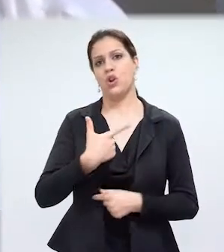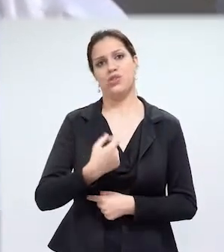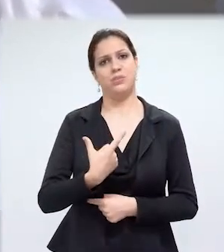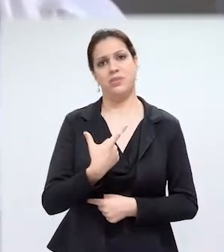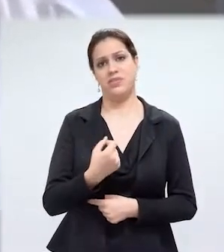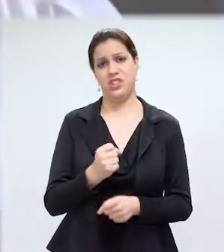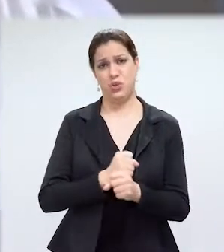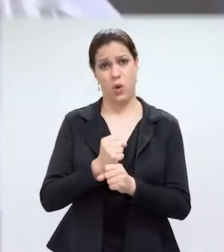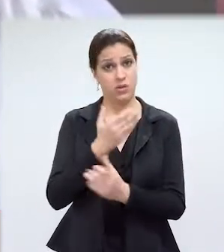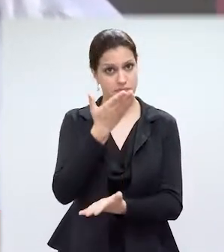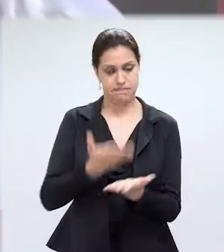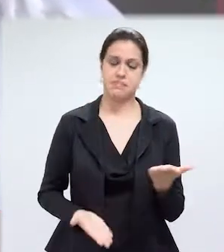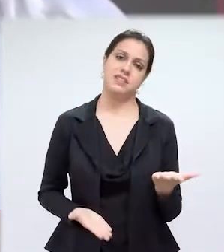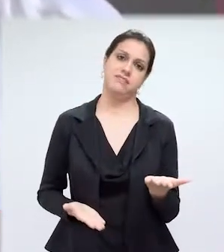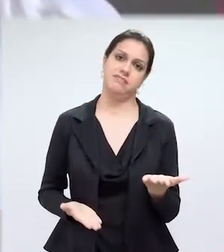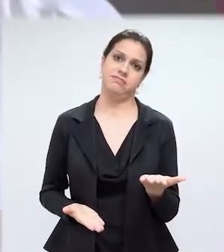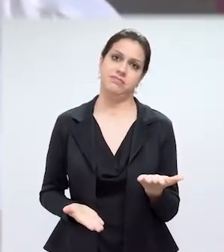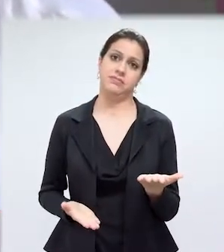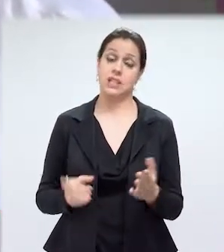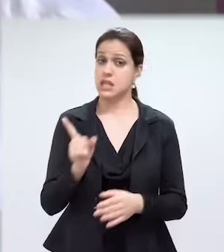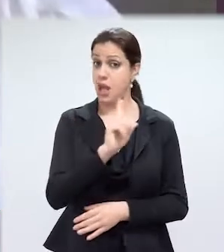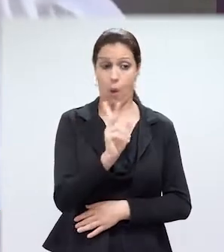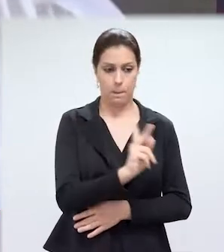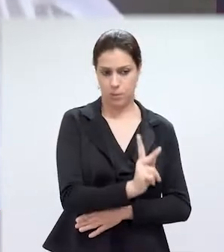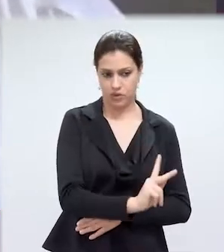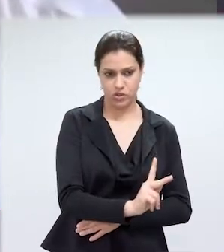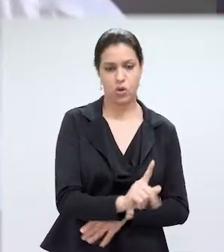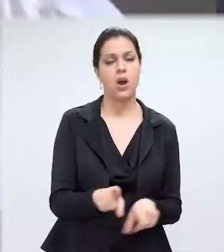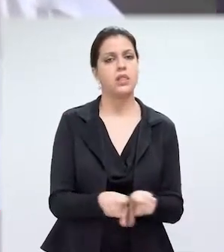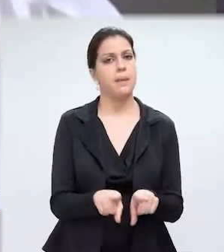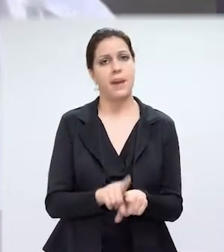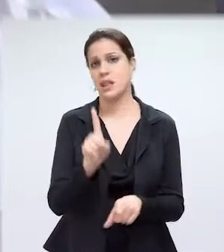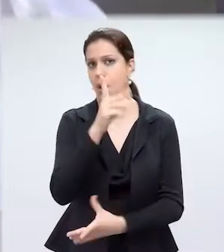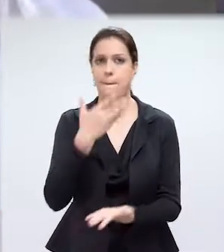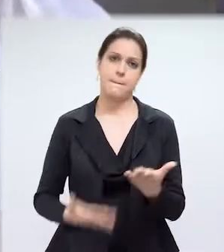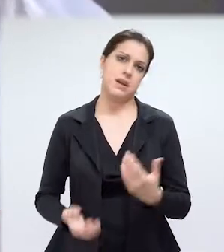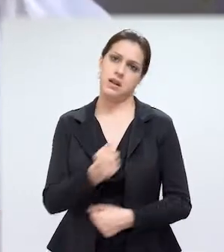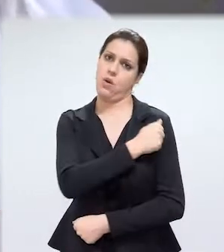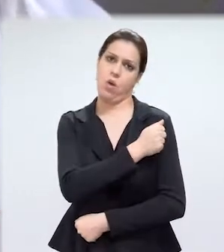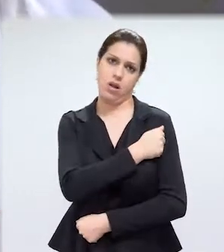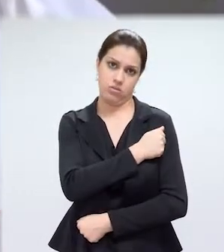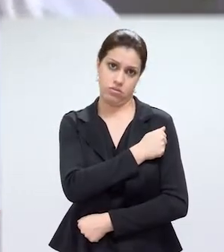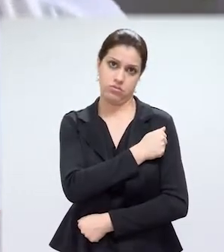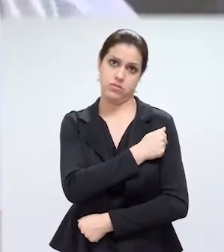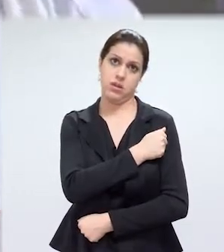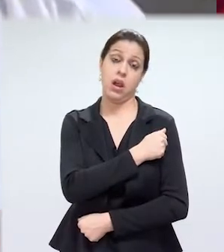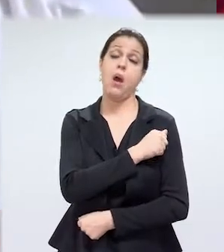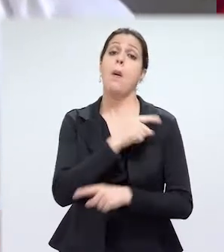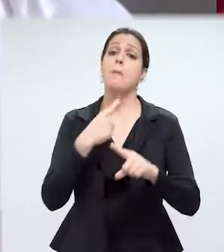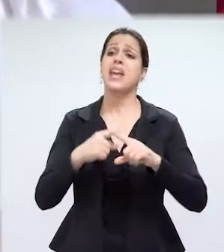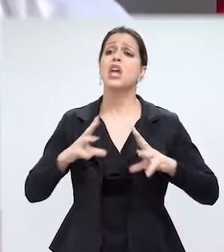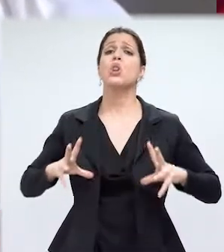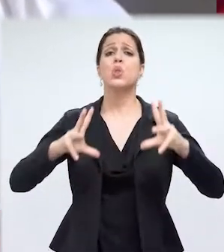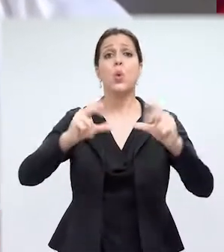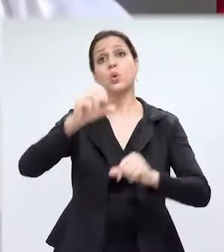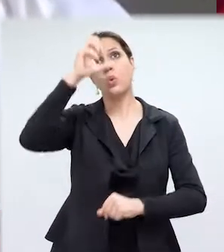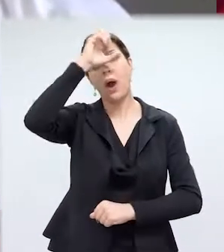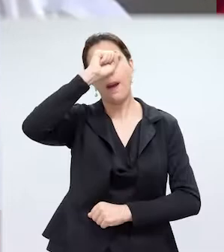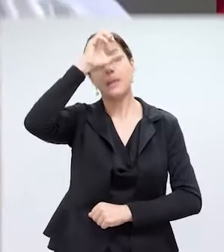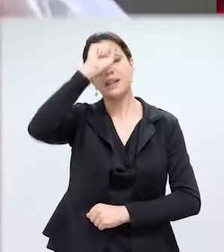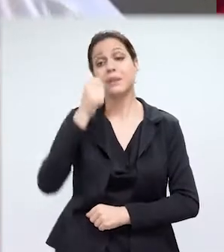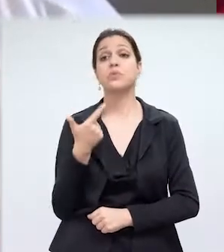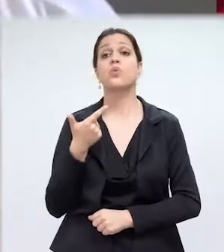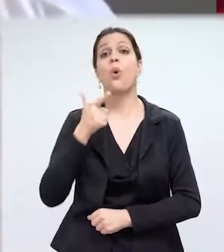não concordo que 2020 seja um ano perdido, nem para os professores e nem para os